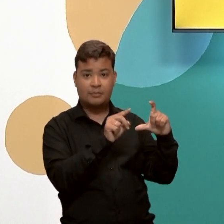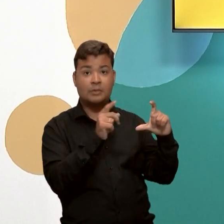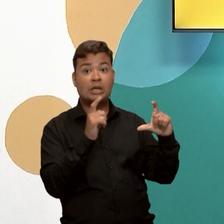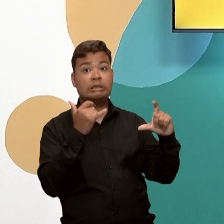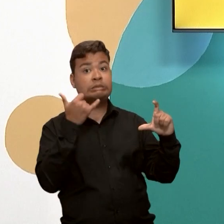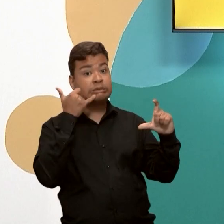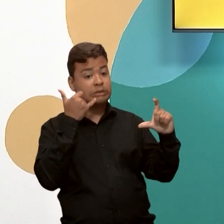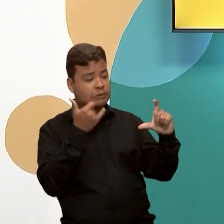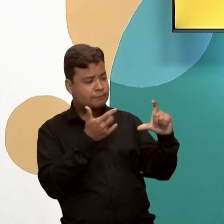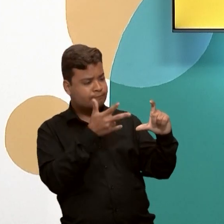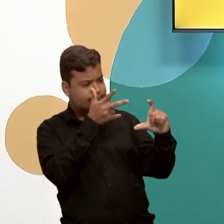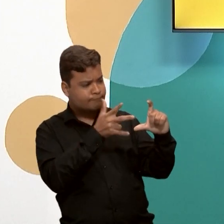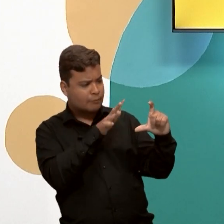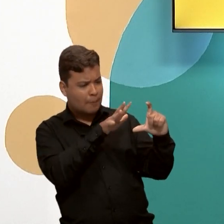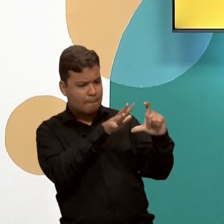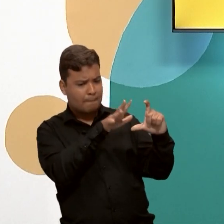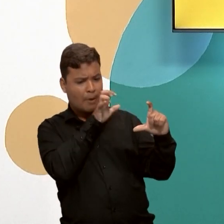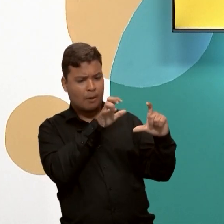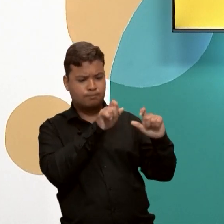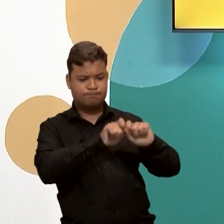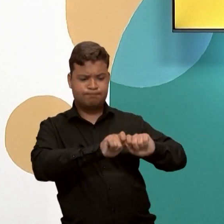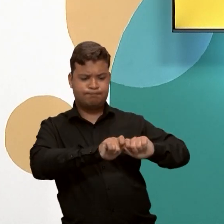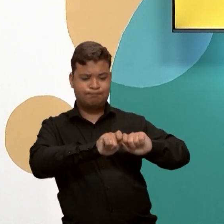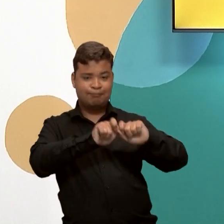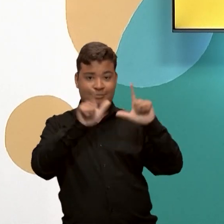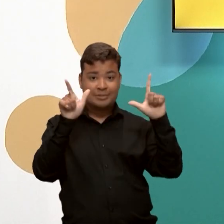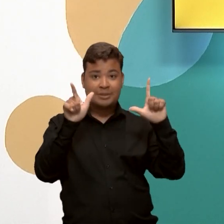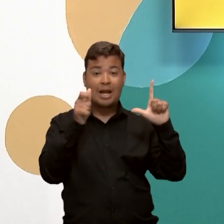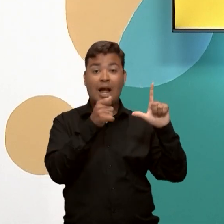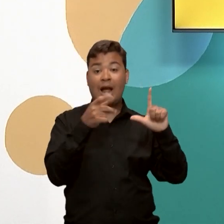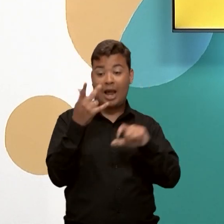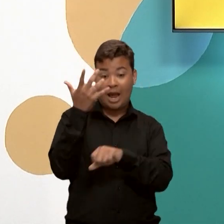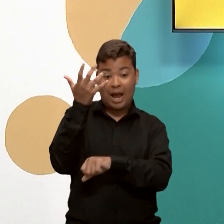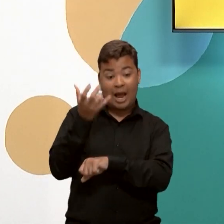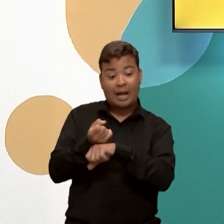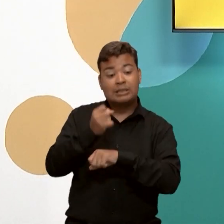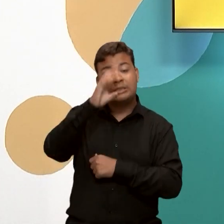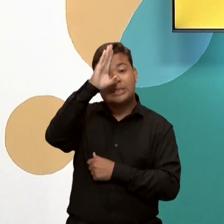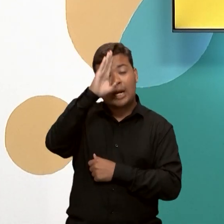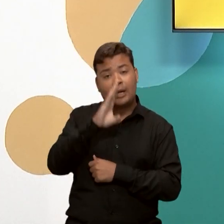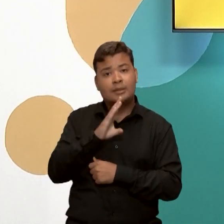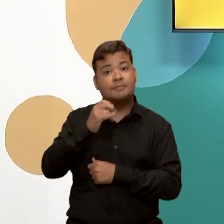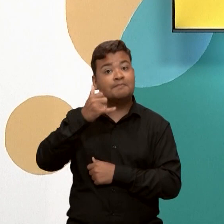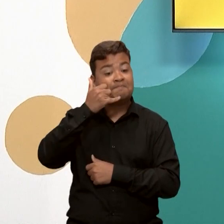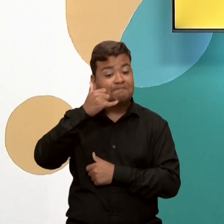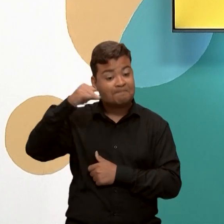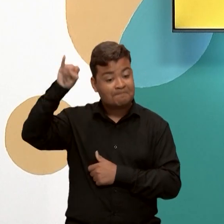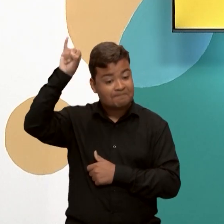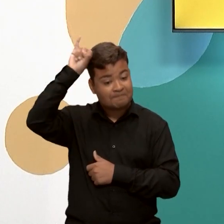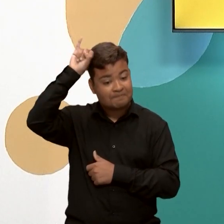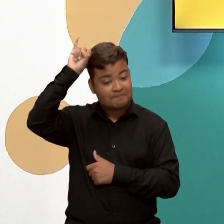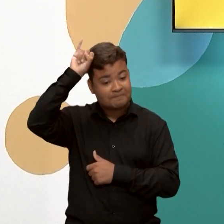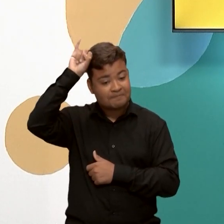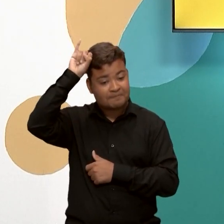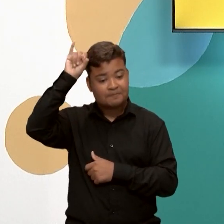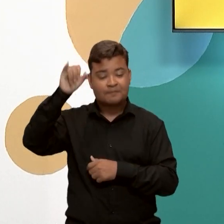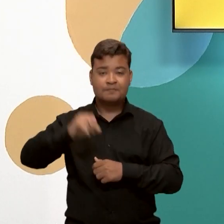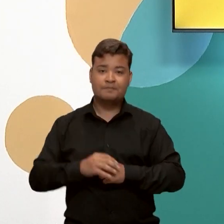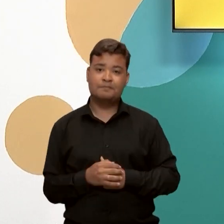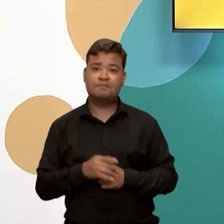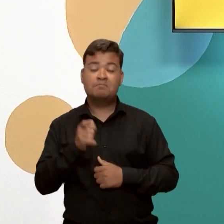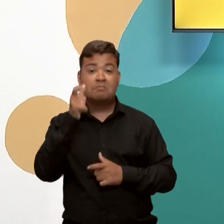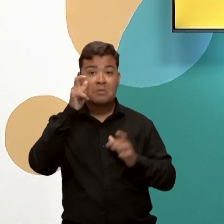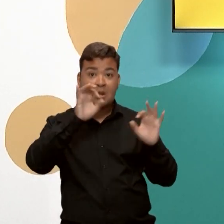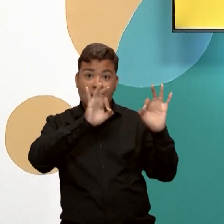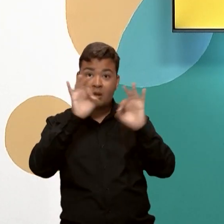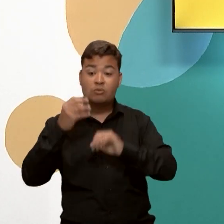seu celular e baixa o aplicativo gratuitamente em celulares com modelo Android. Nele você assiste a programação ao